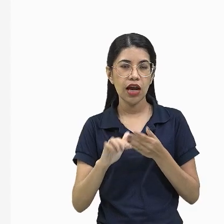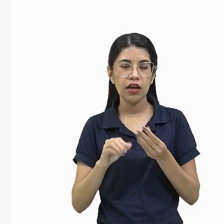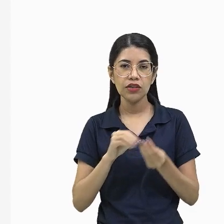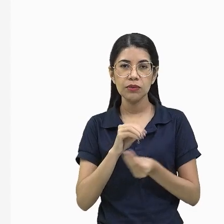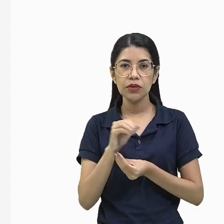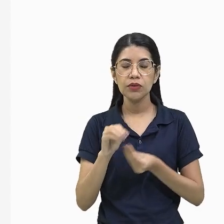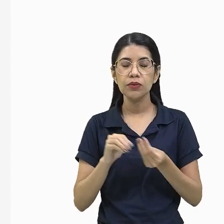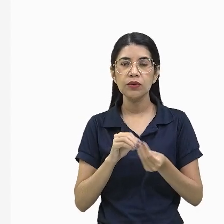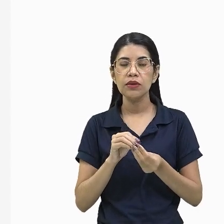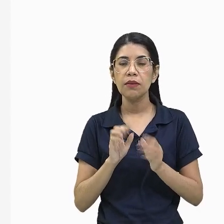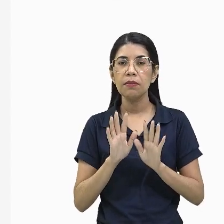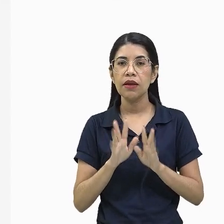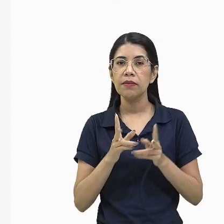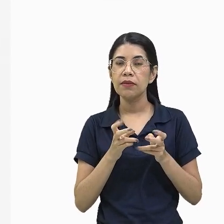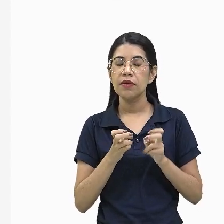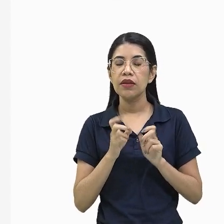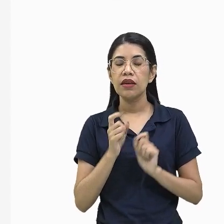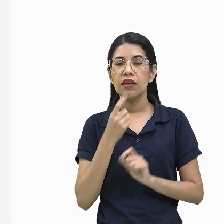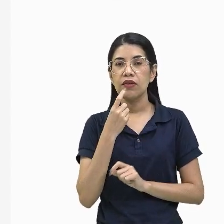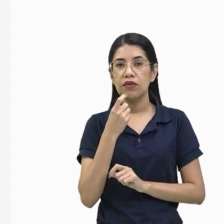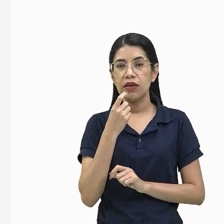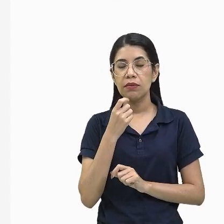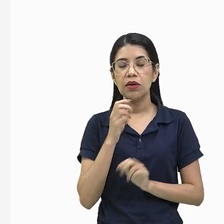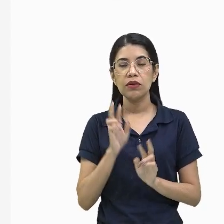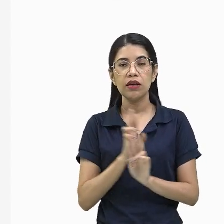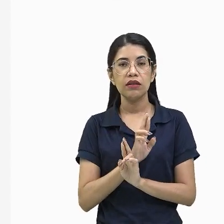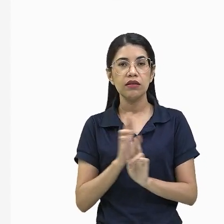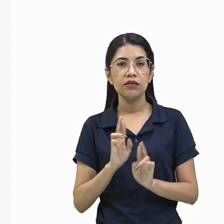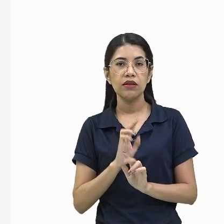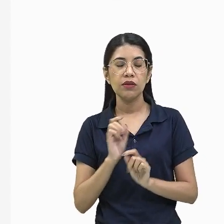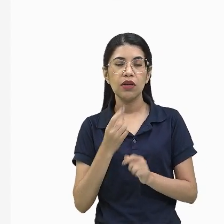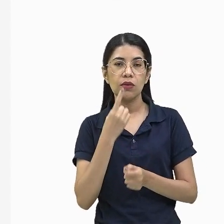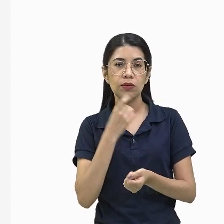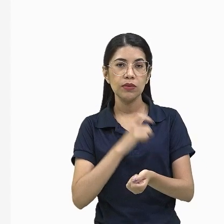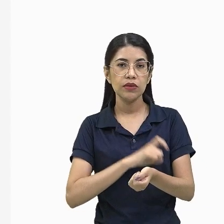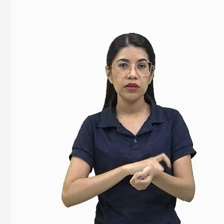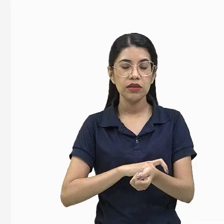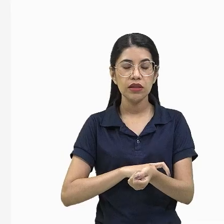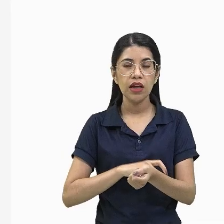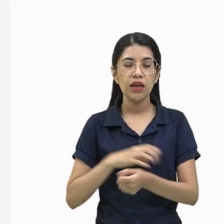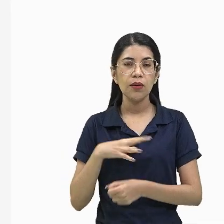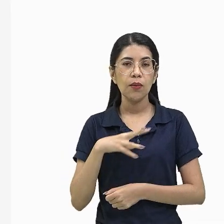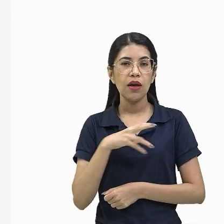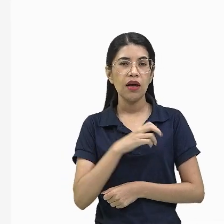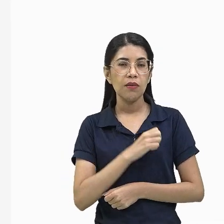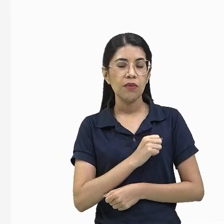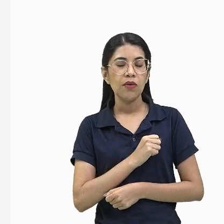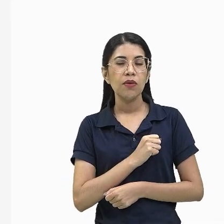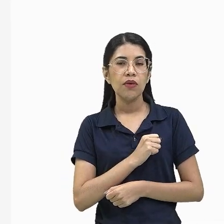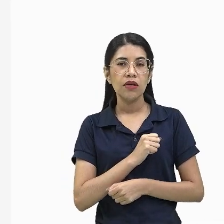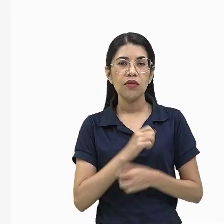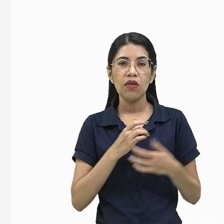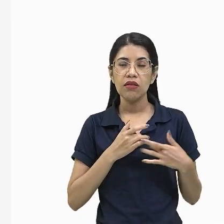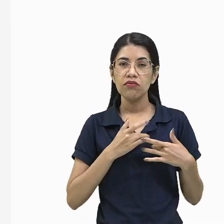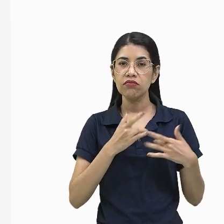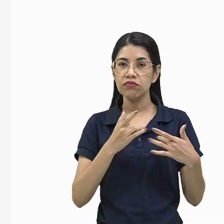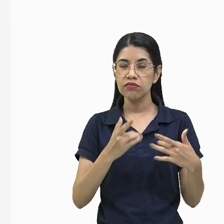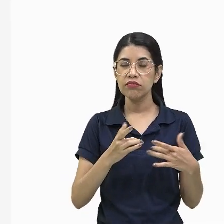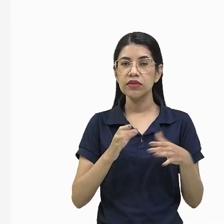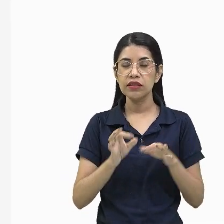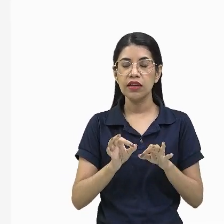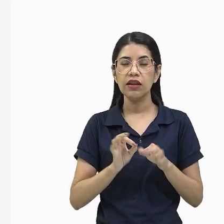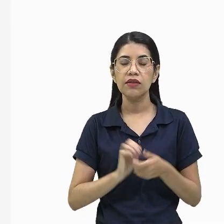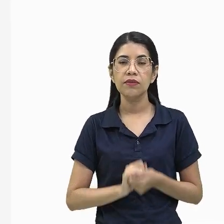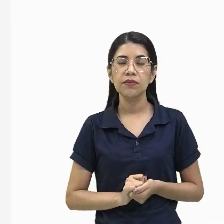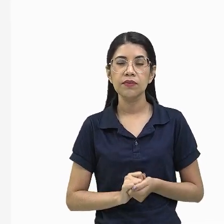que o vermelho se relaciona justamente ao sangue, à paixão, ao ato de amor também. Então, percebo que